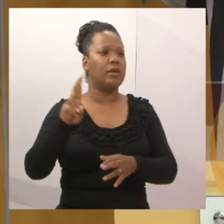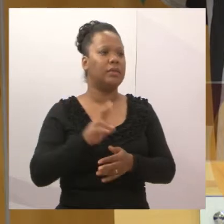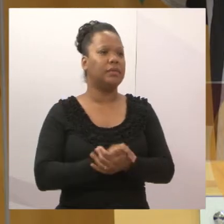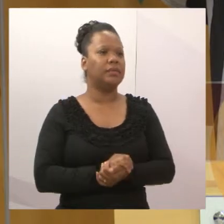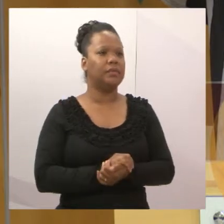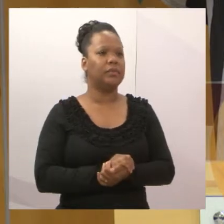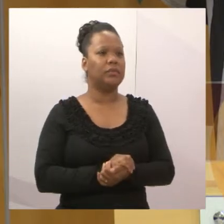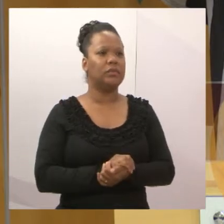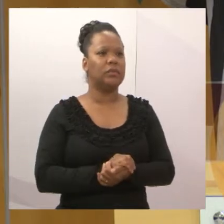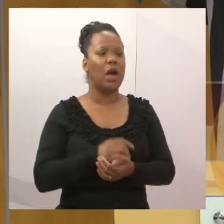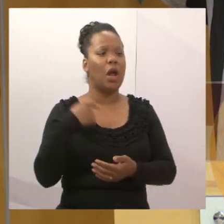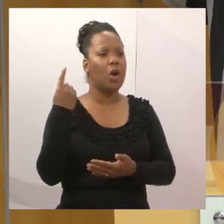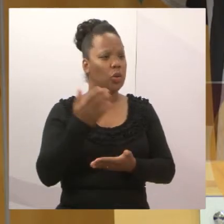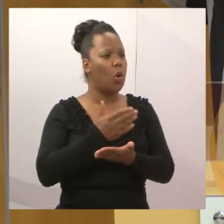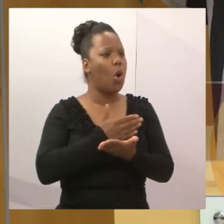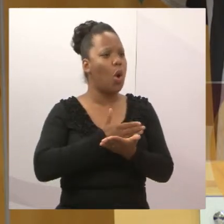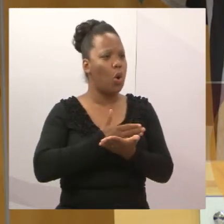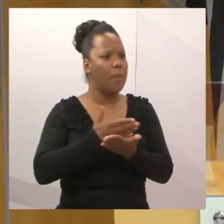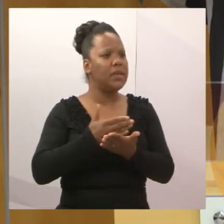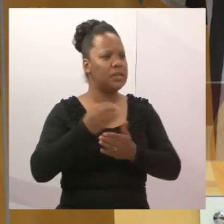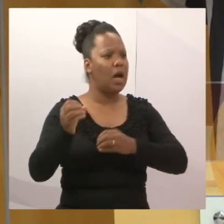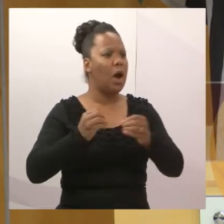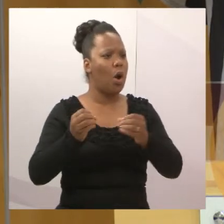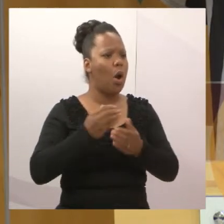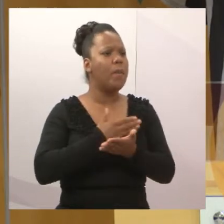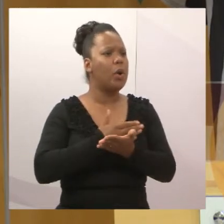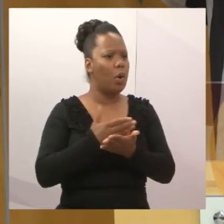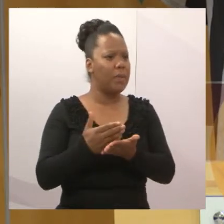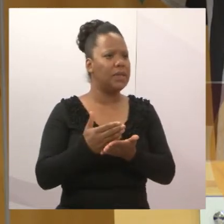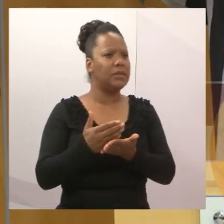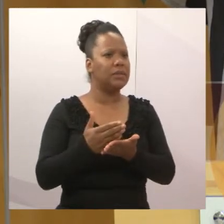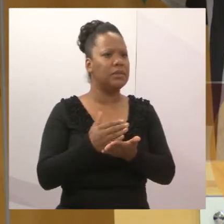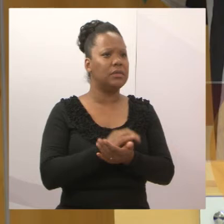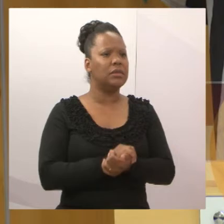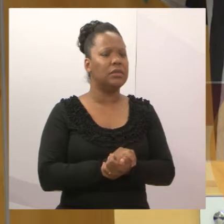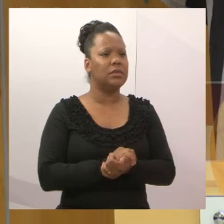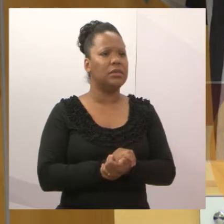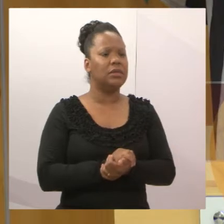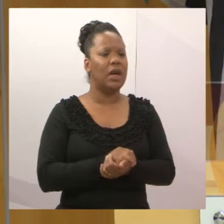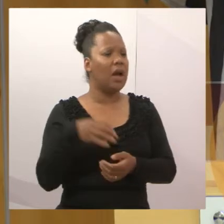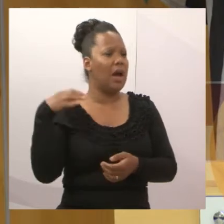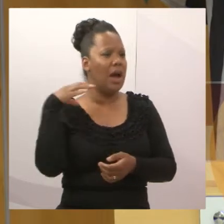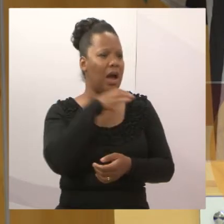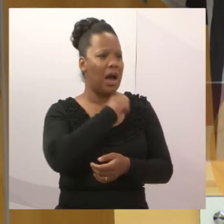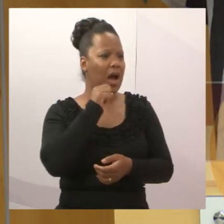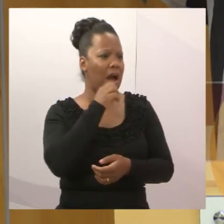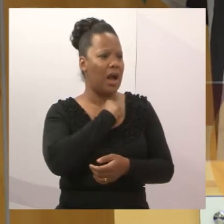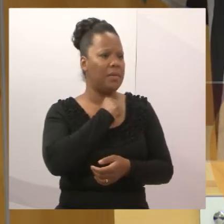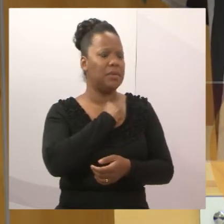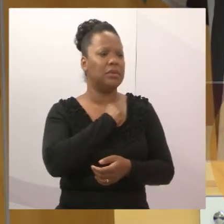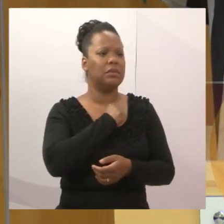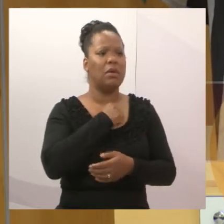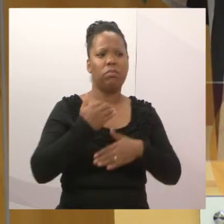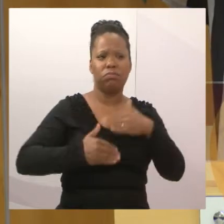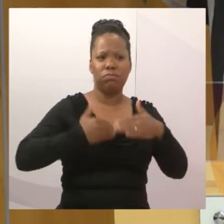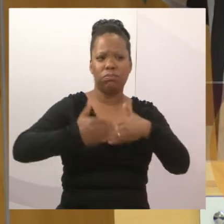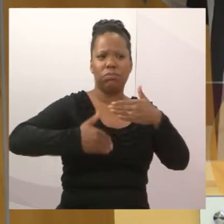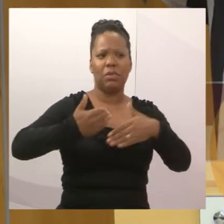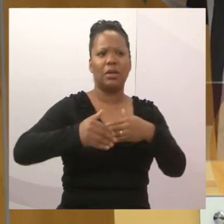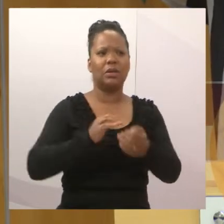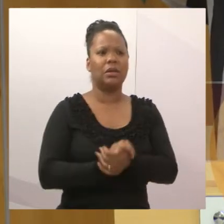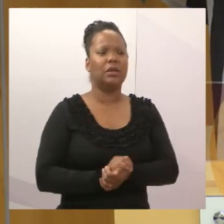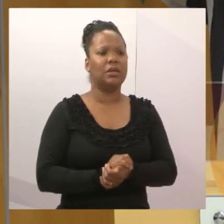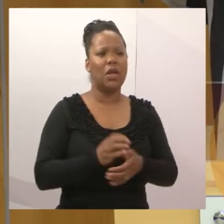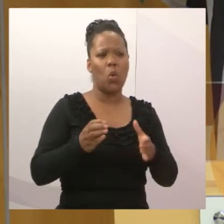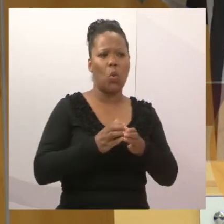Então nós vamos dar início às obras, aí as obras para a gente acelerar a nossa cidade. A gente tem uma turma do